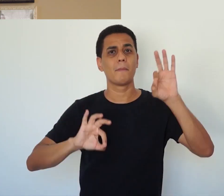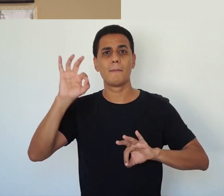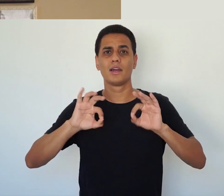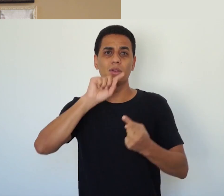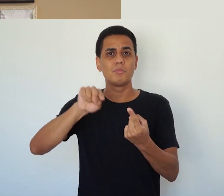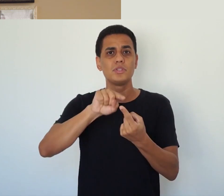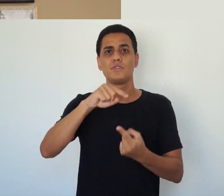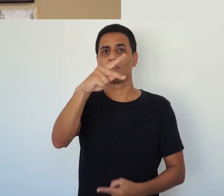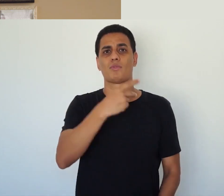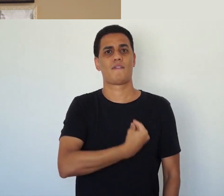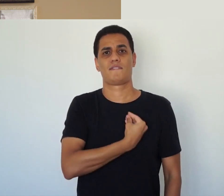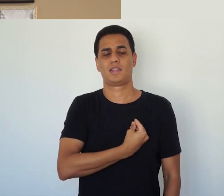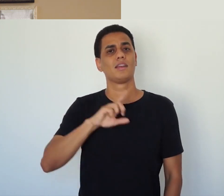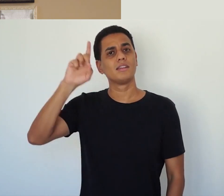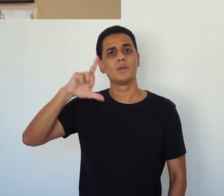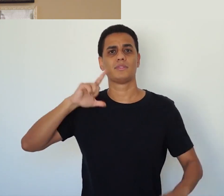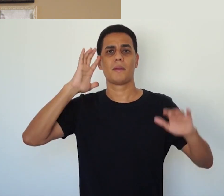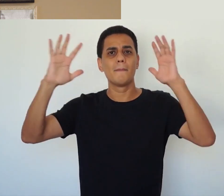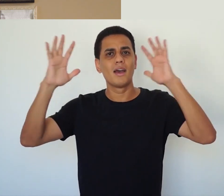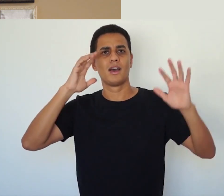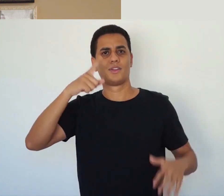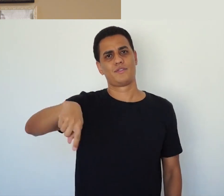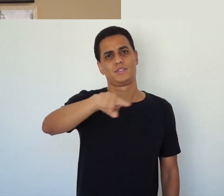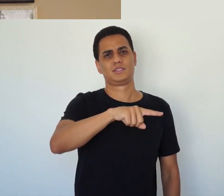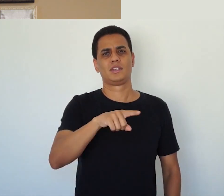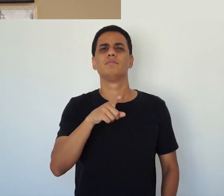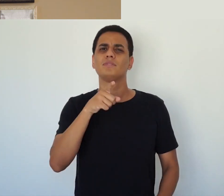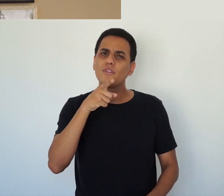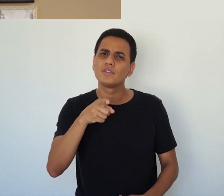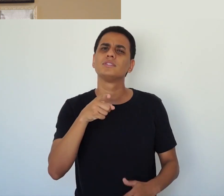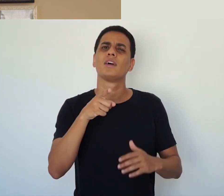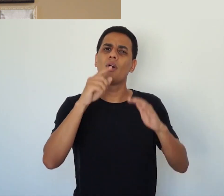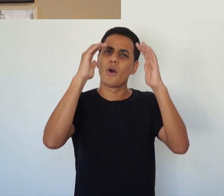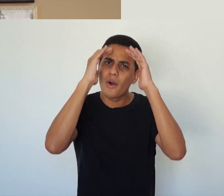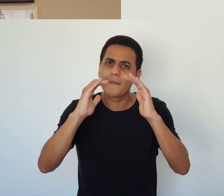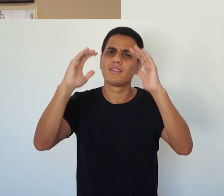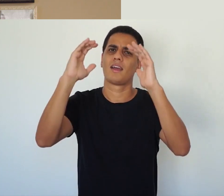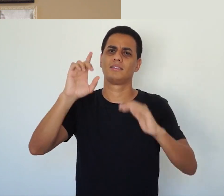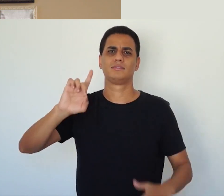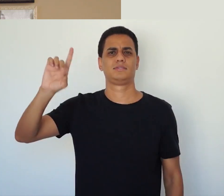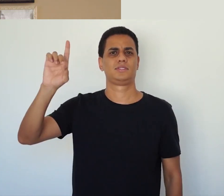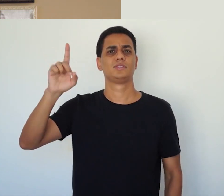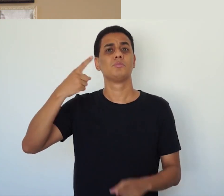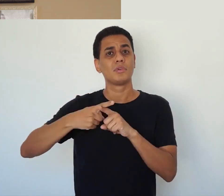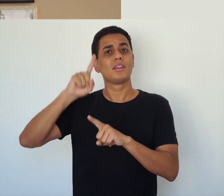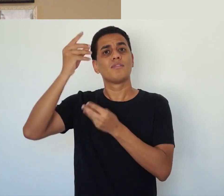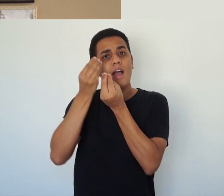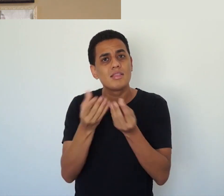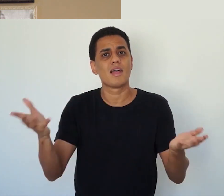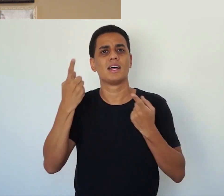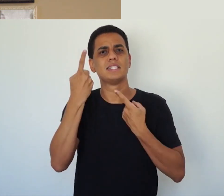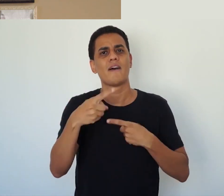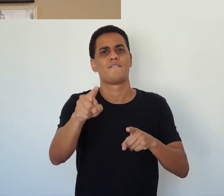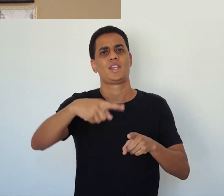Jesus. Deus tem planos futuros para a tua vida. Deus tem sonhos para você. Então sai da caverna e ouça a voz de